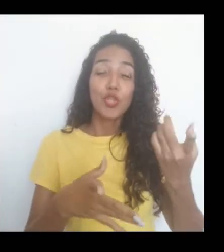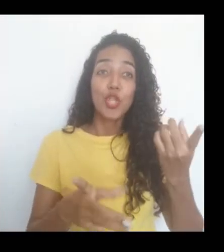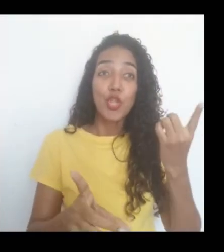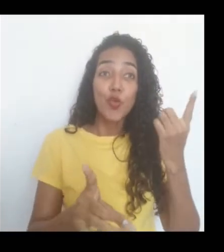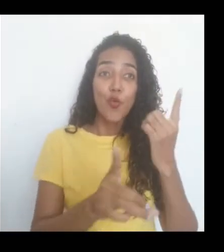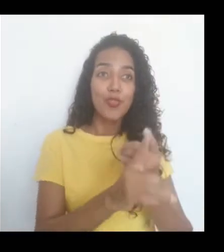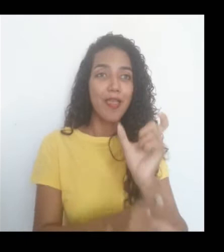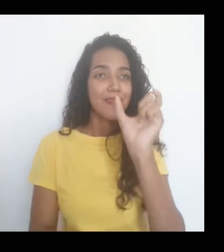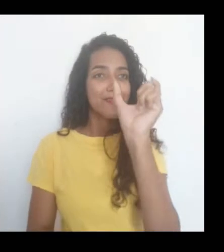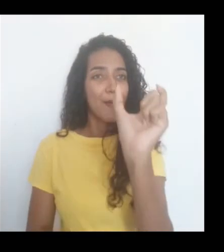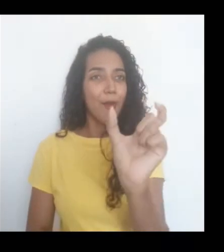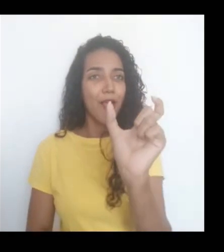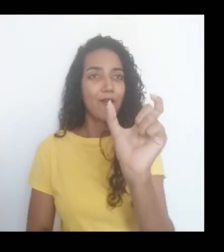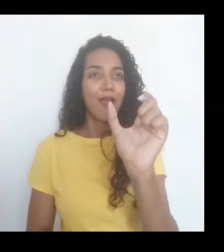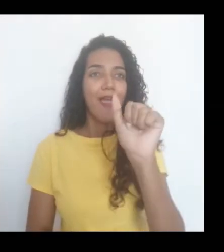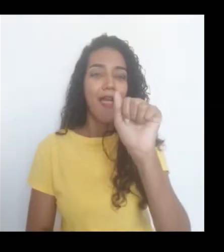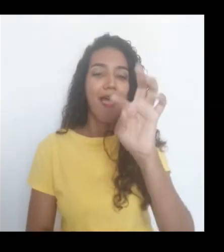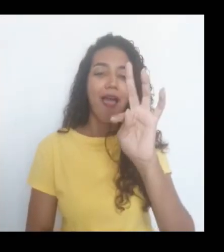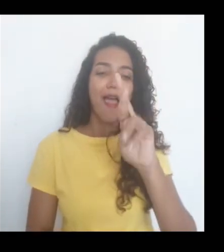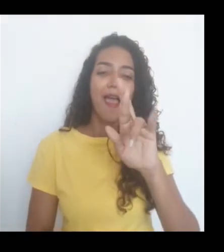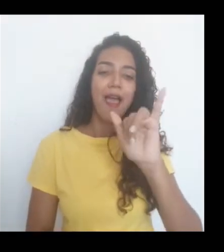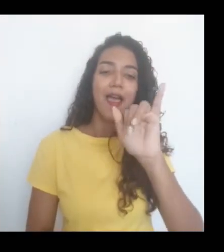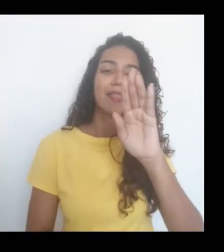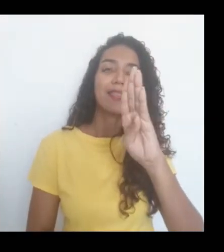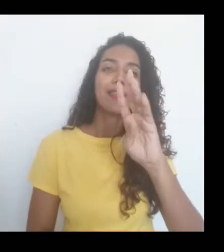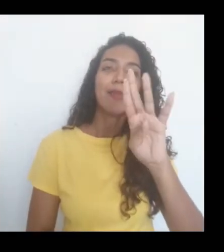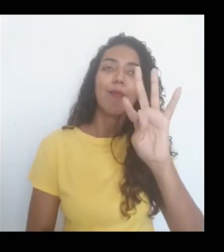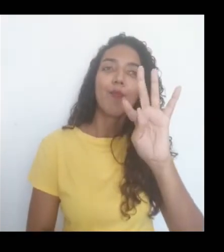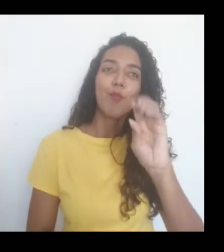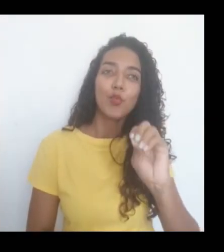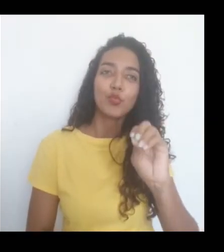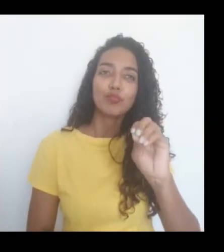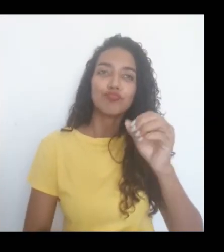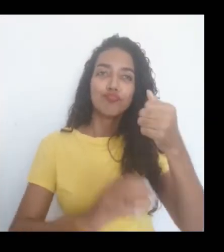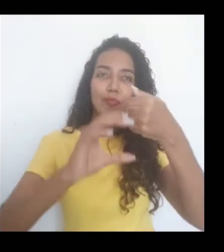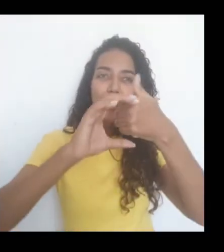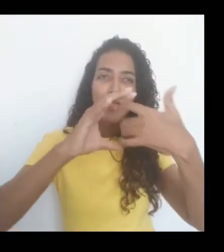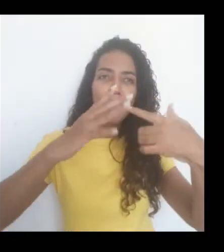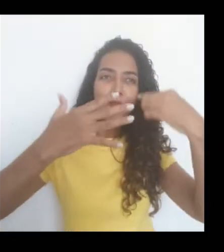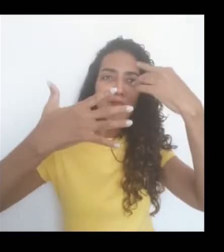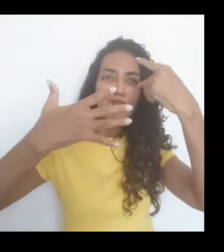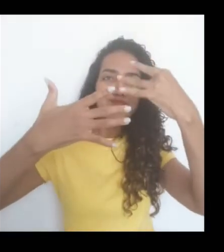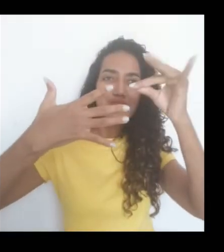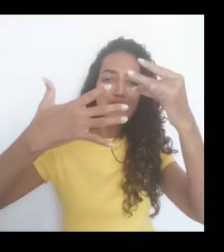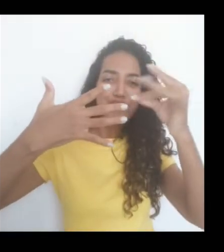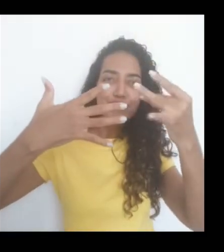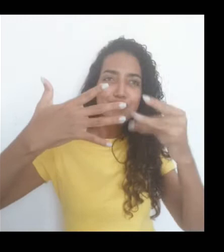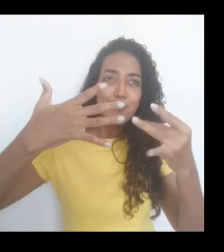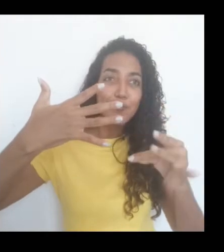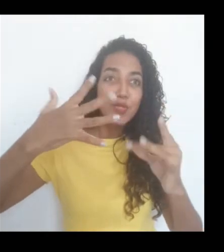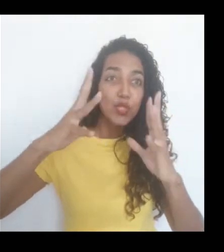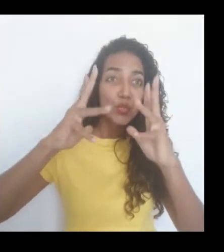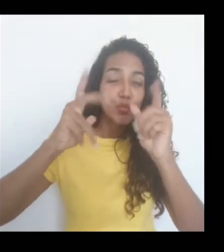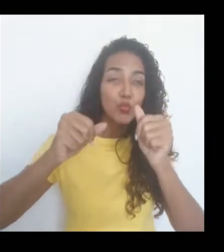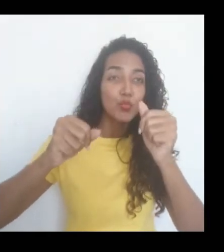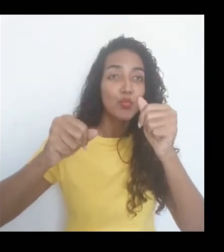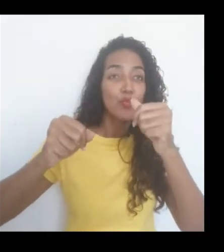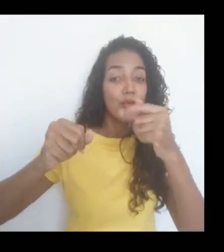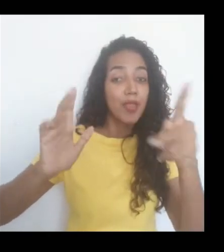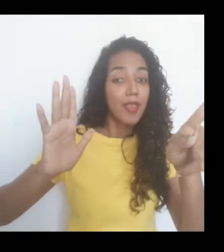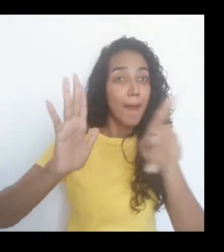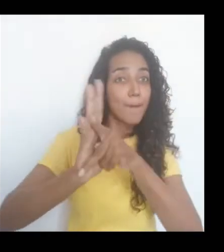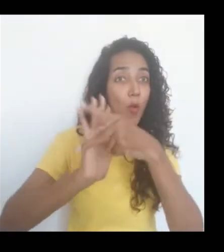termo-chave aí para entender o conceito de objetos. Né? Atributos, são dados e propriedades daquele objeto. Imagine que ele tem um display e